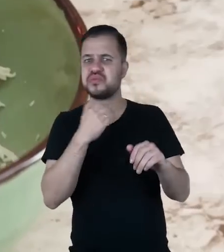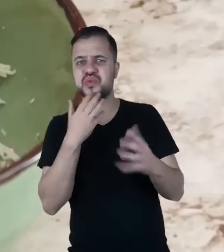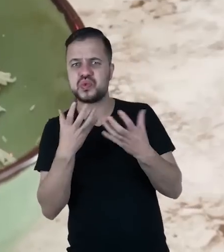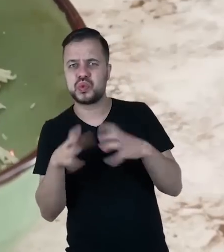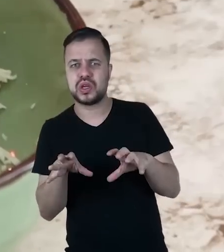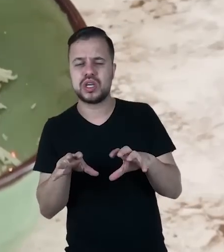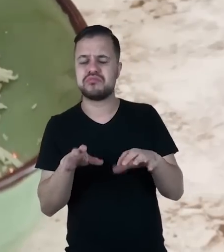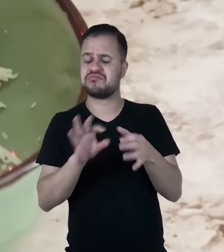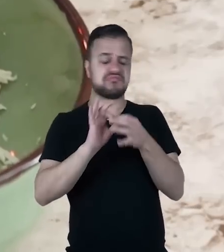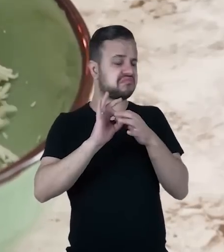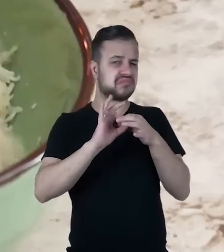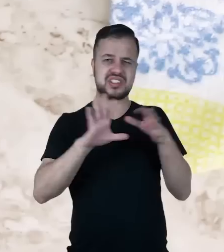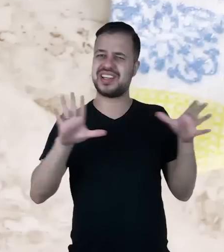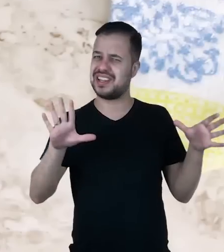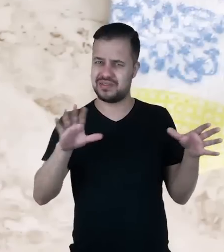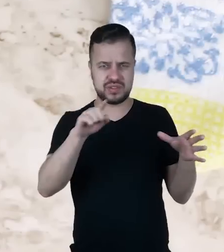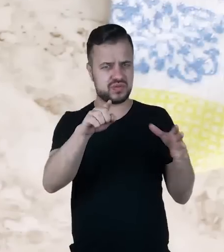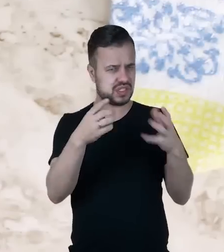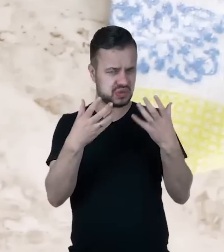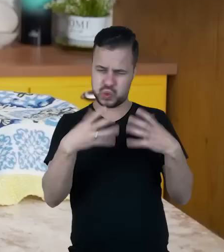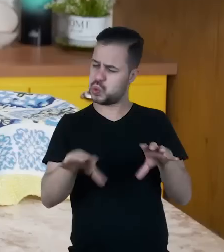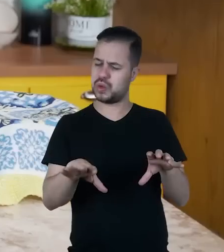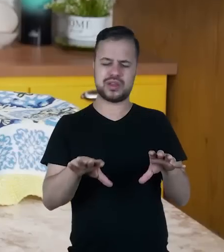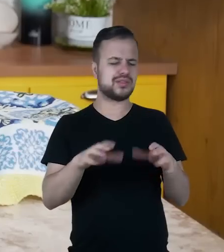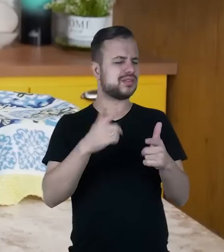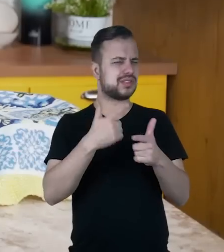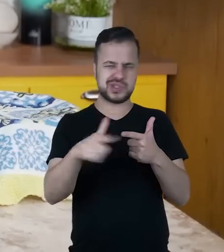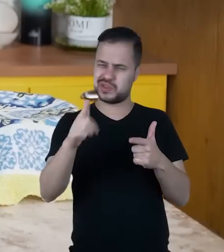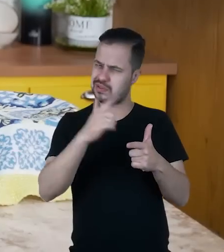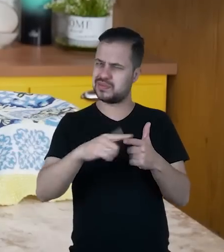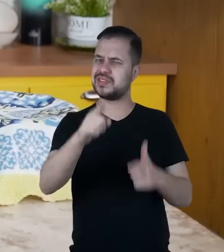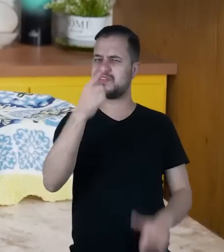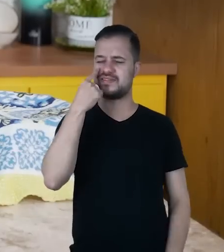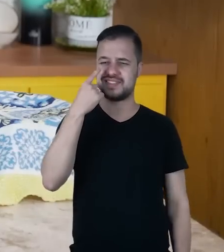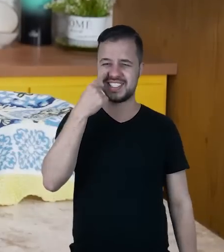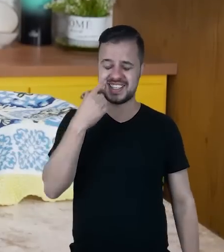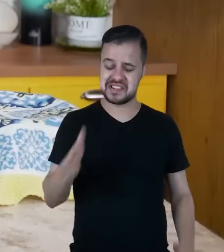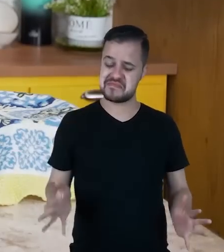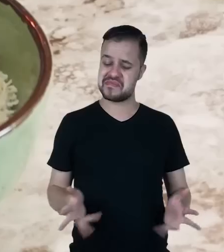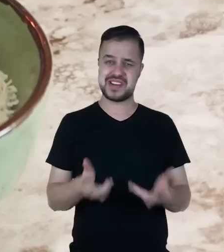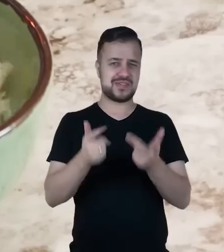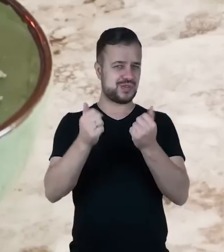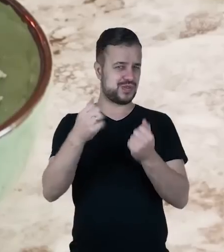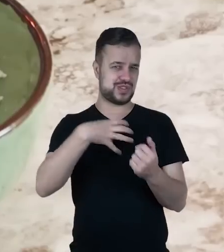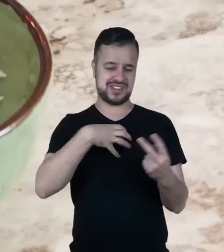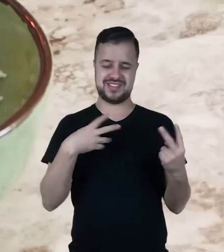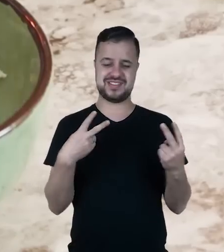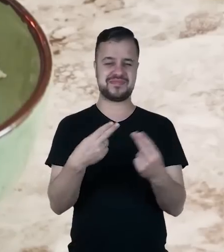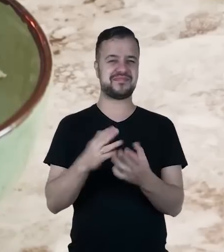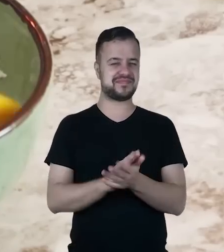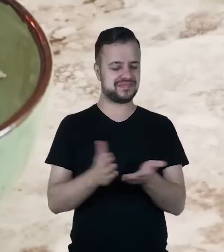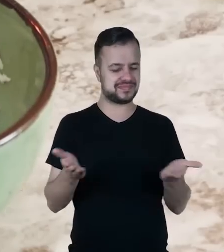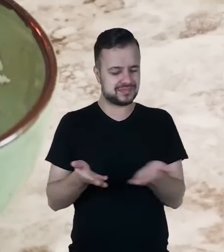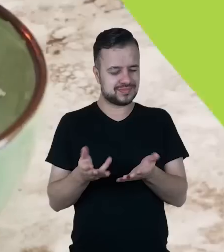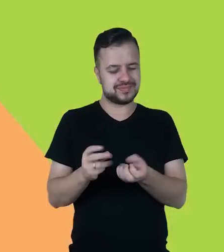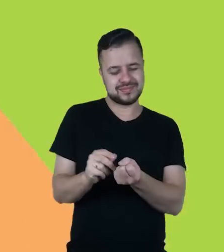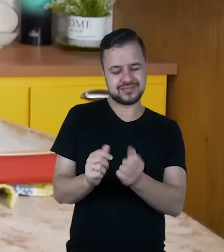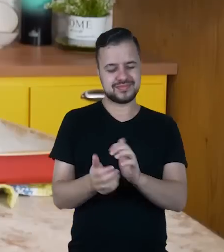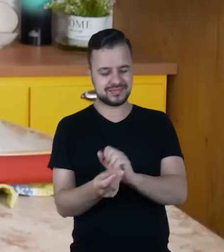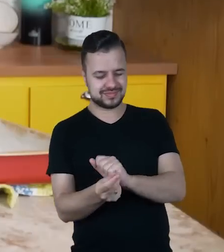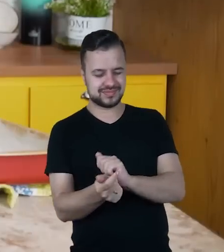queira utilizar o recheio nesse pão, pode fazer sim um recheio que você vai ver que esse pão é maravilhoso também. E agora vamos modelar